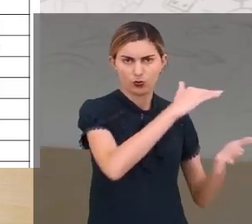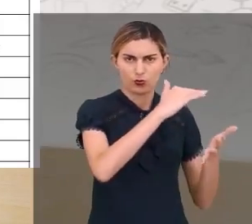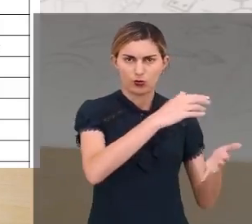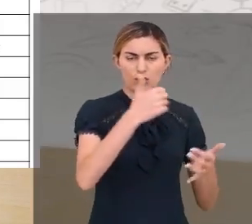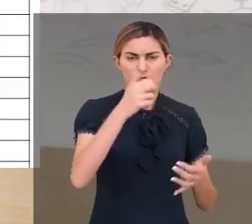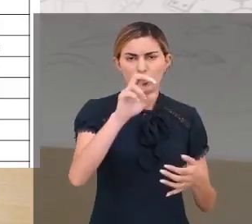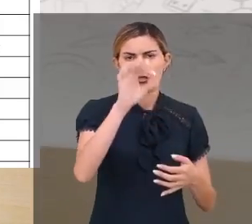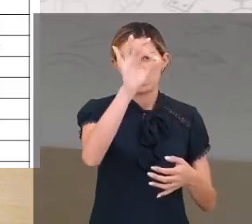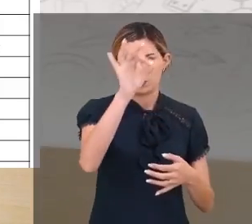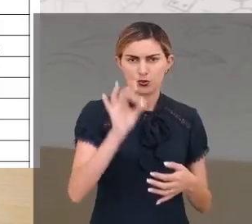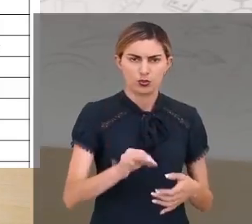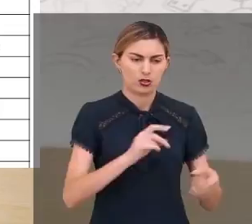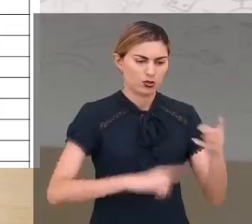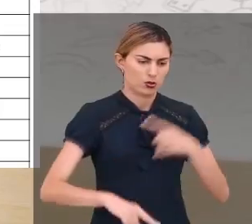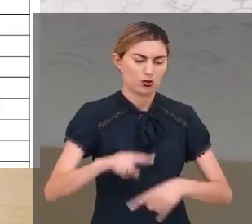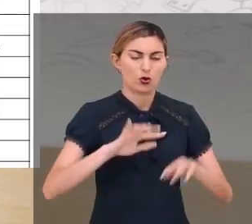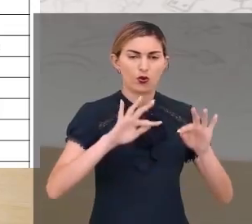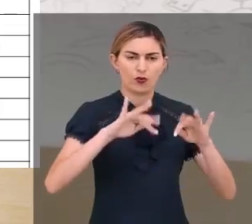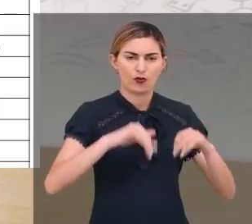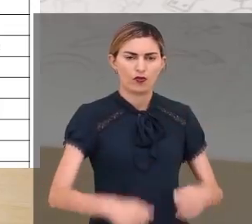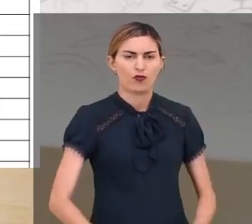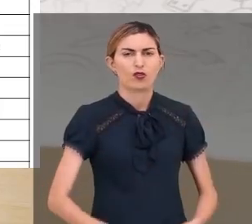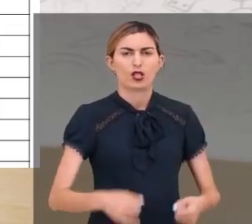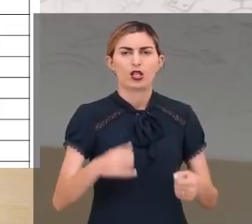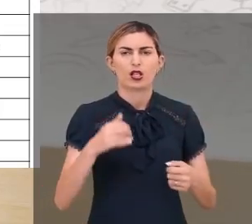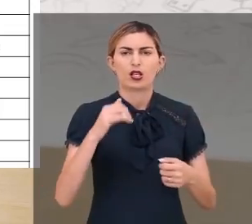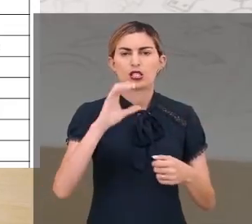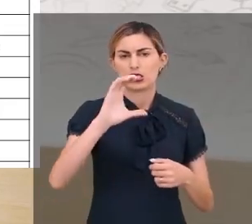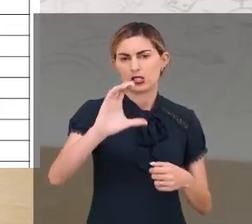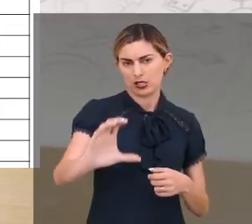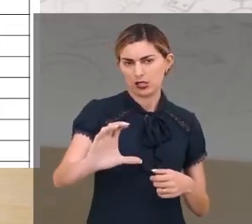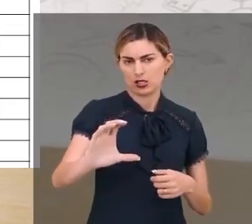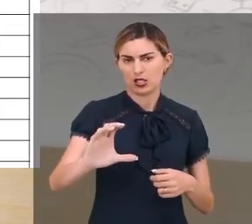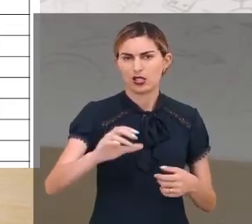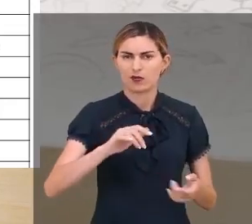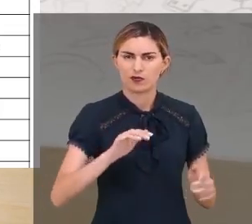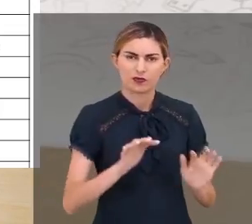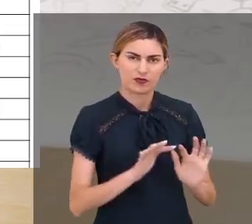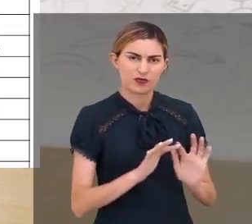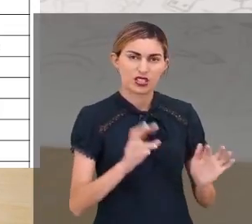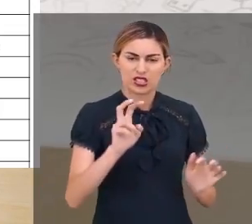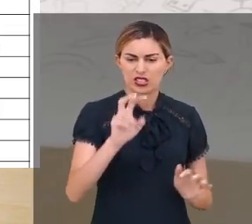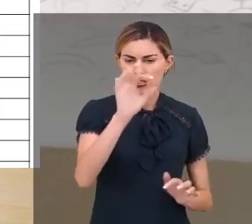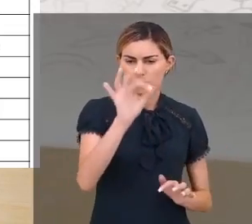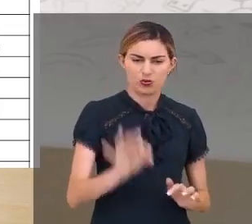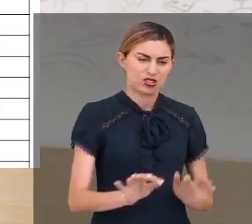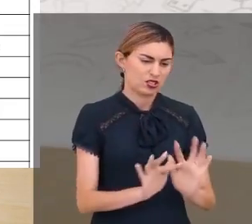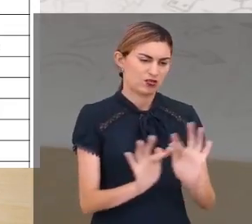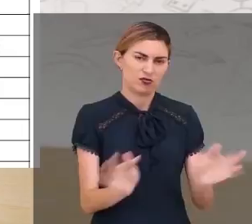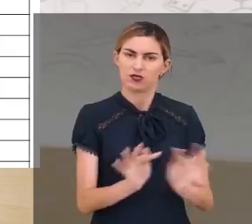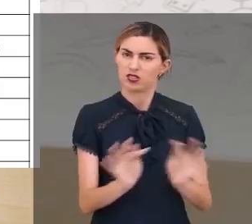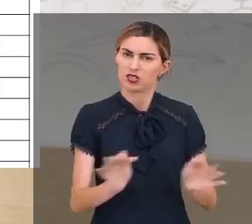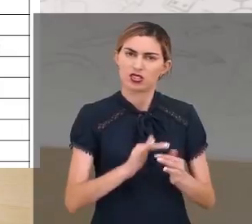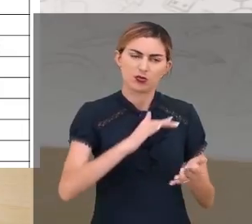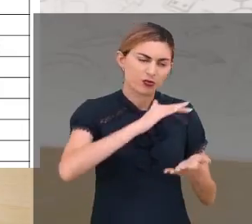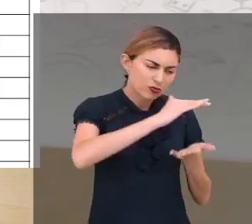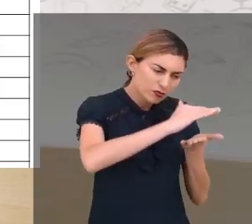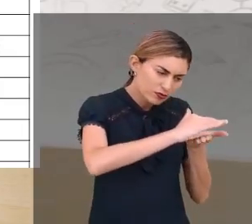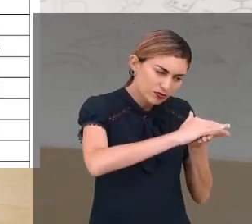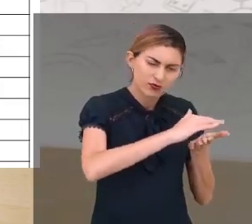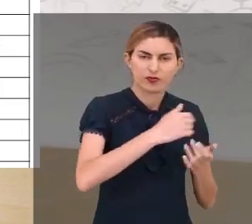estoques, 15% de controle, e por fim os itens de curva C, que demandam 5% dos